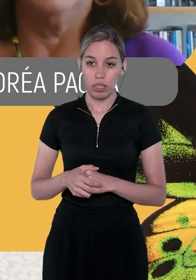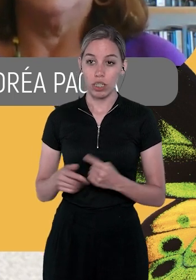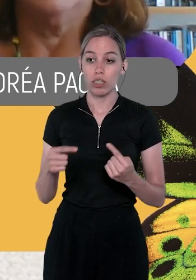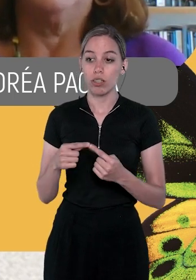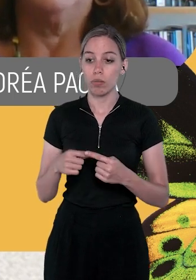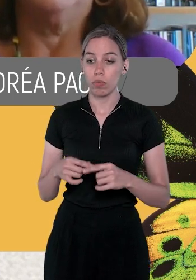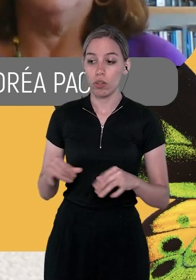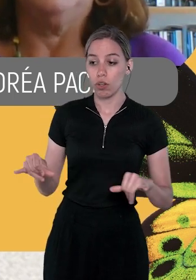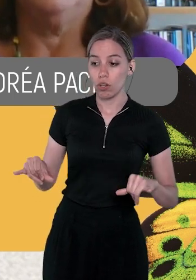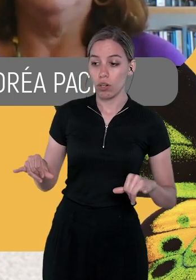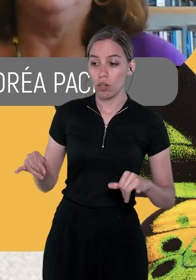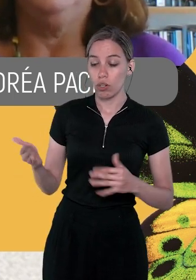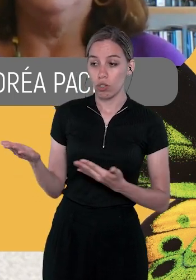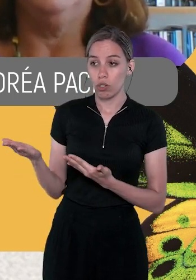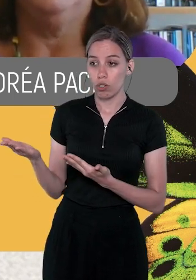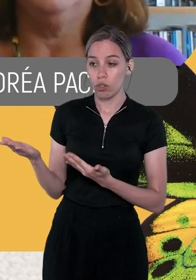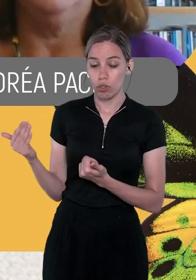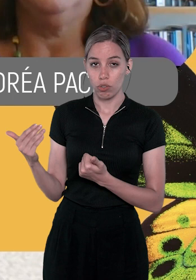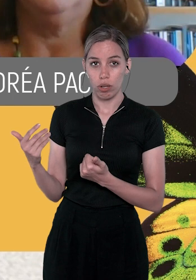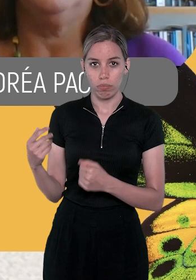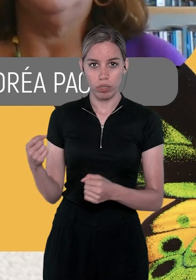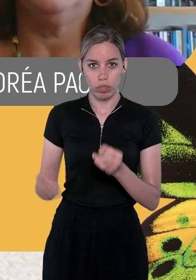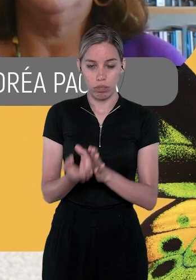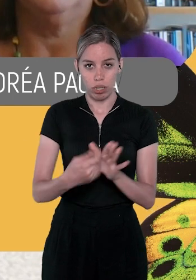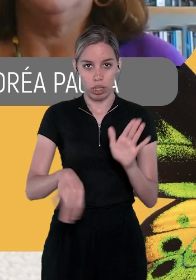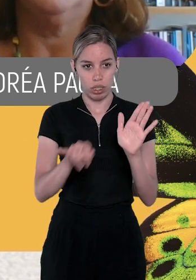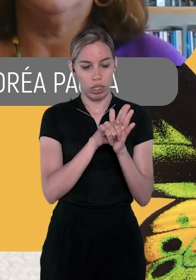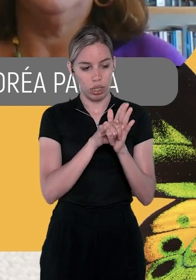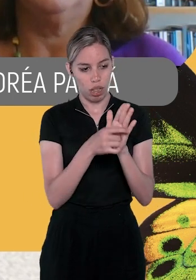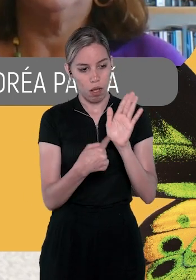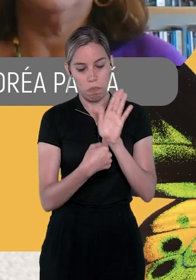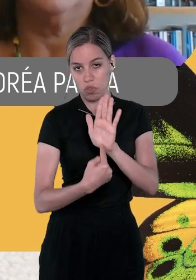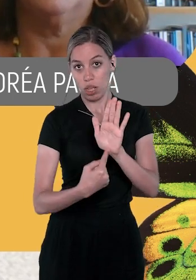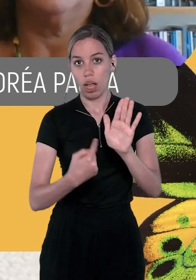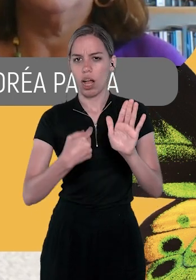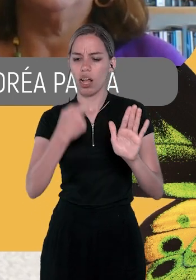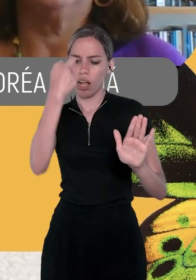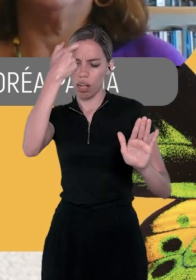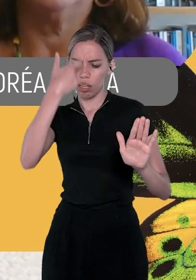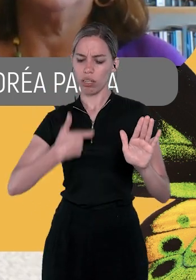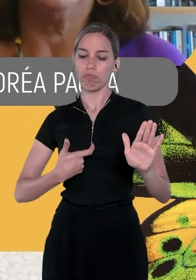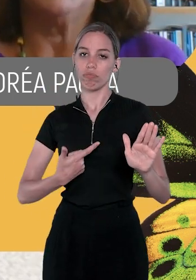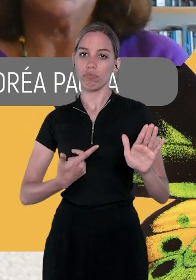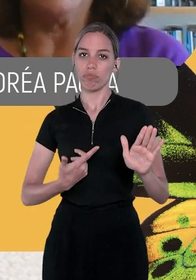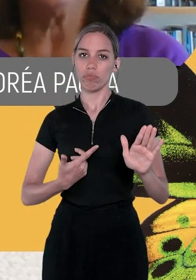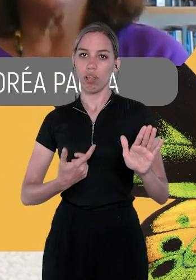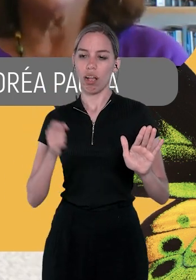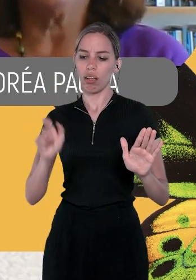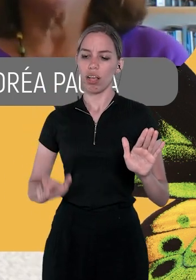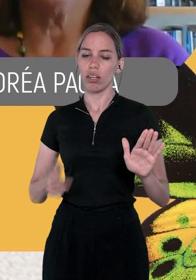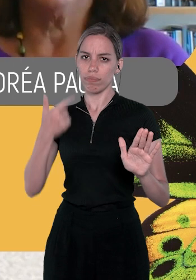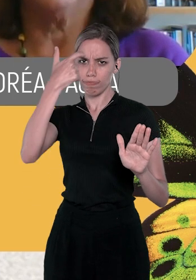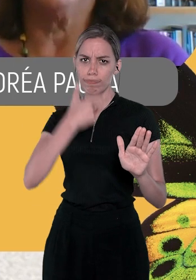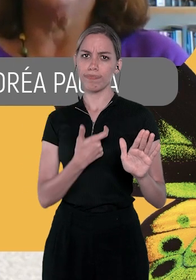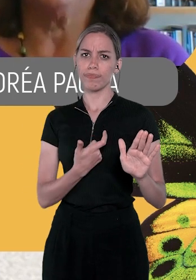né? Você começa a dizer quem sou eu e quem somos nós, e você tem uma